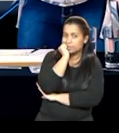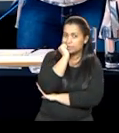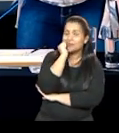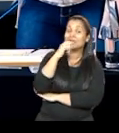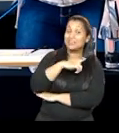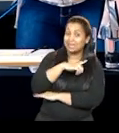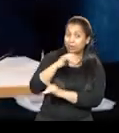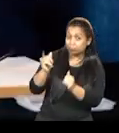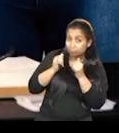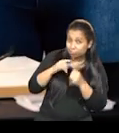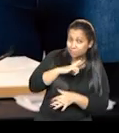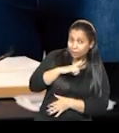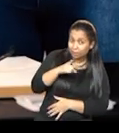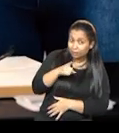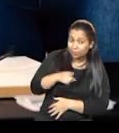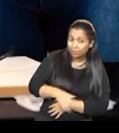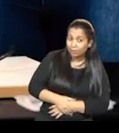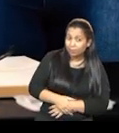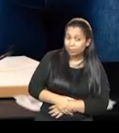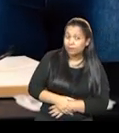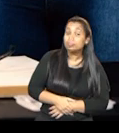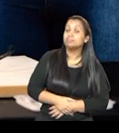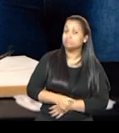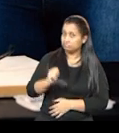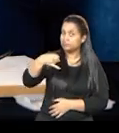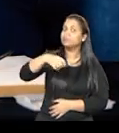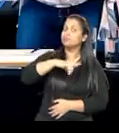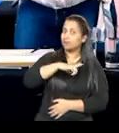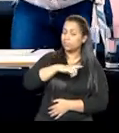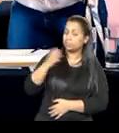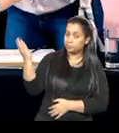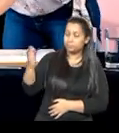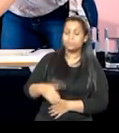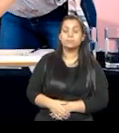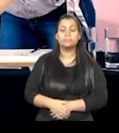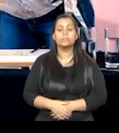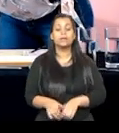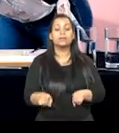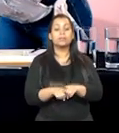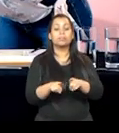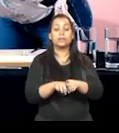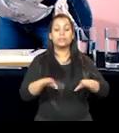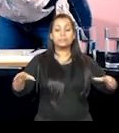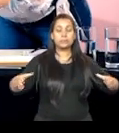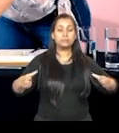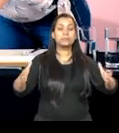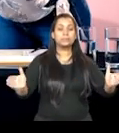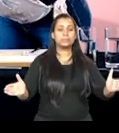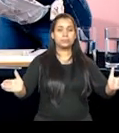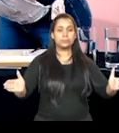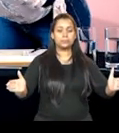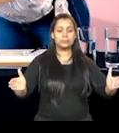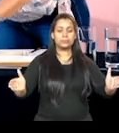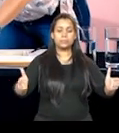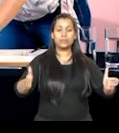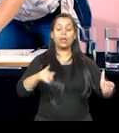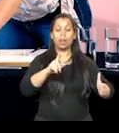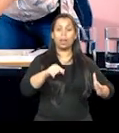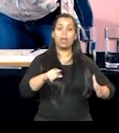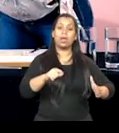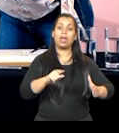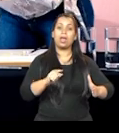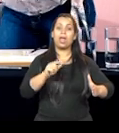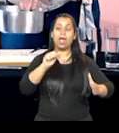conduz eletricidade? Opa, conduz. E essa assadeira? É uma assadeira de alumínio.